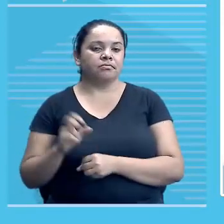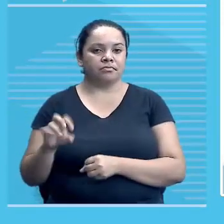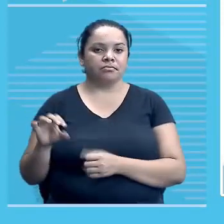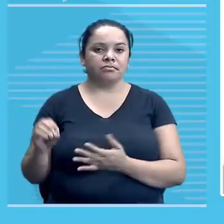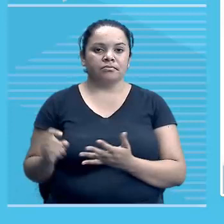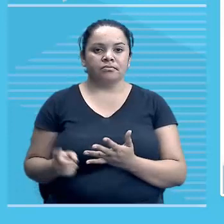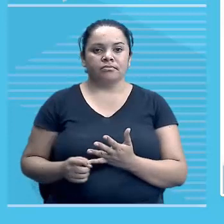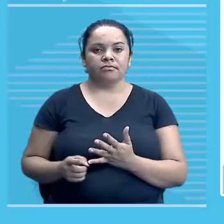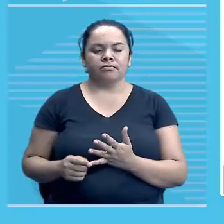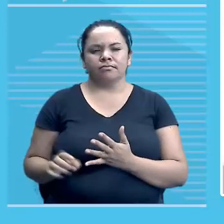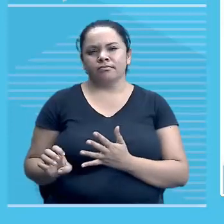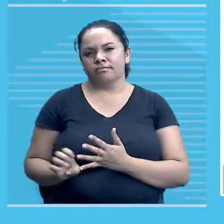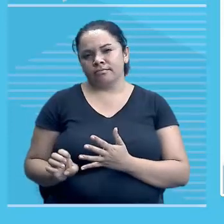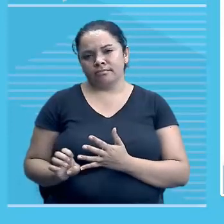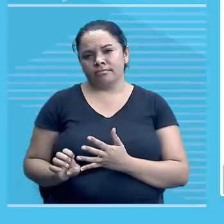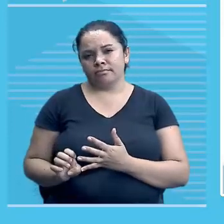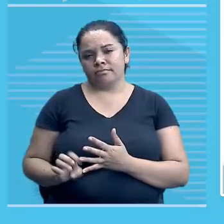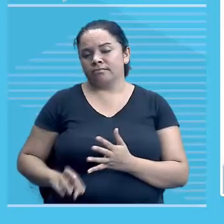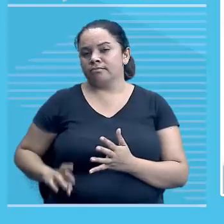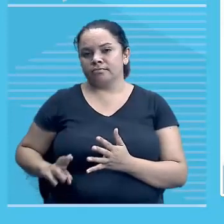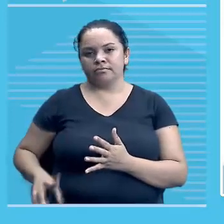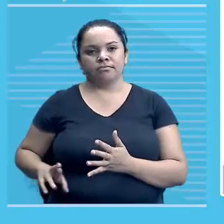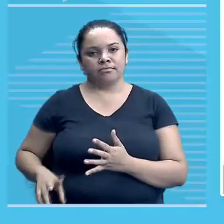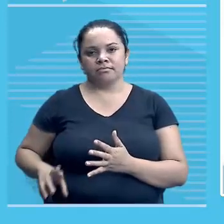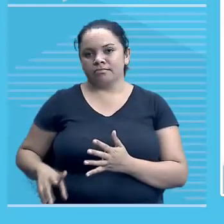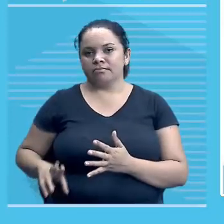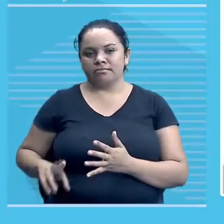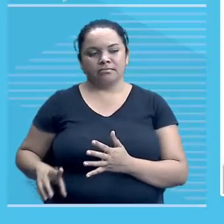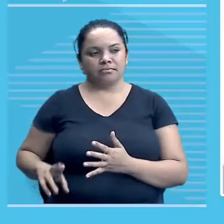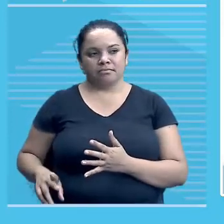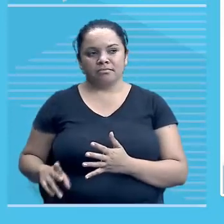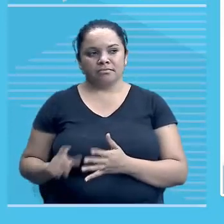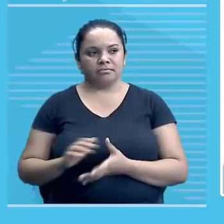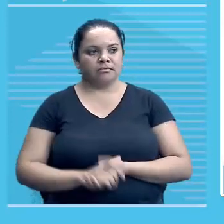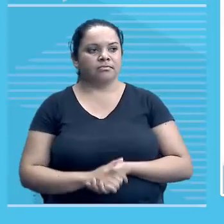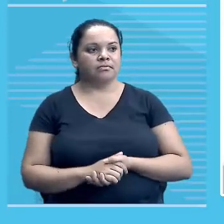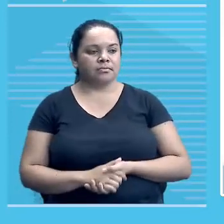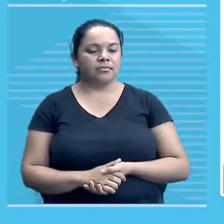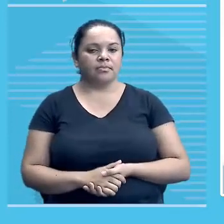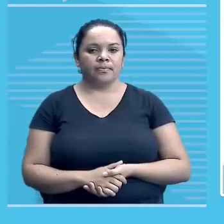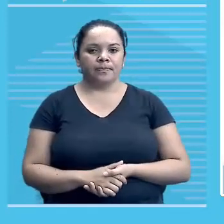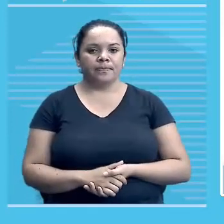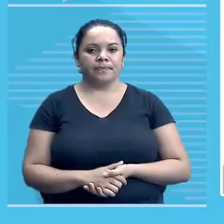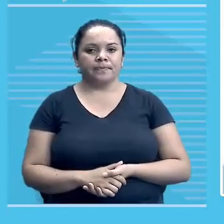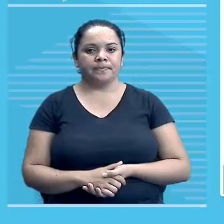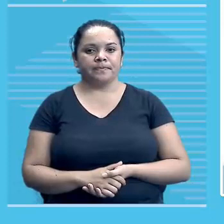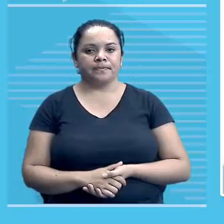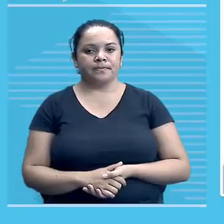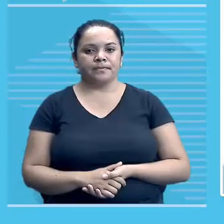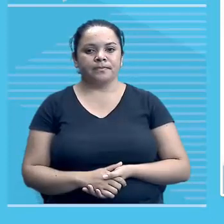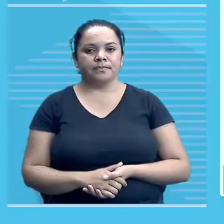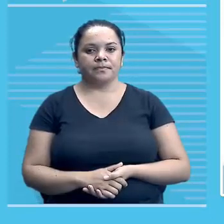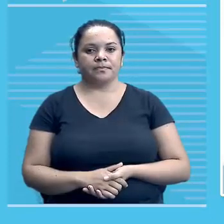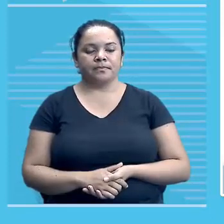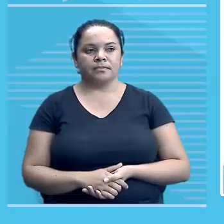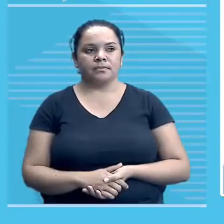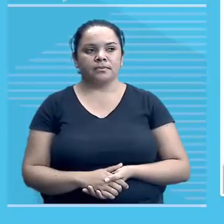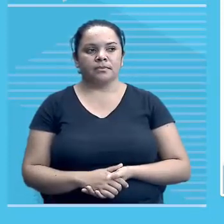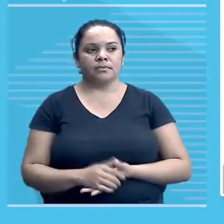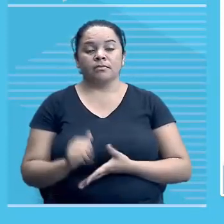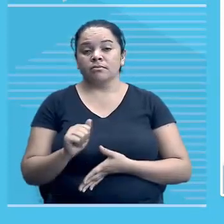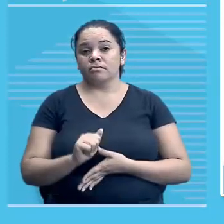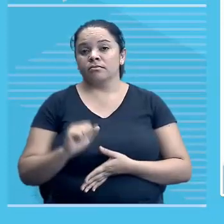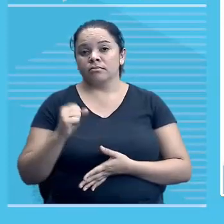a letra E? 50 mais 50 dá 100. Então, também está fora. Ou é a letra